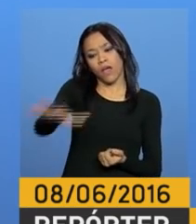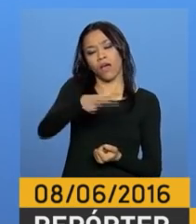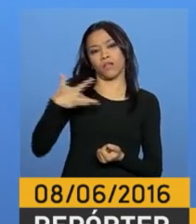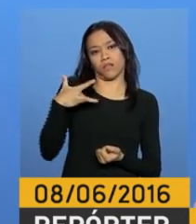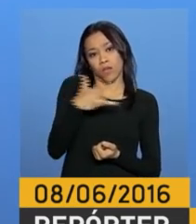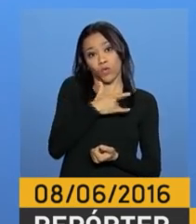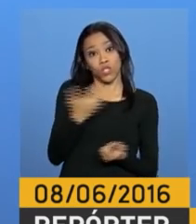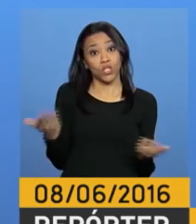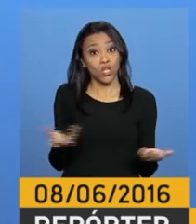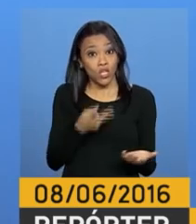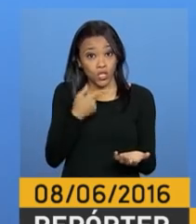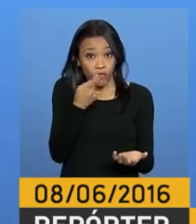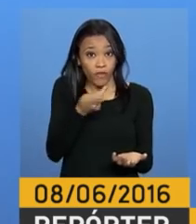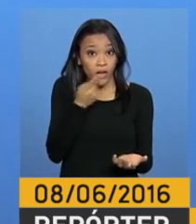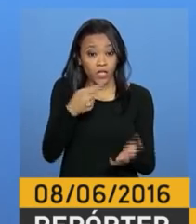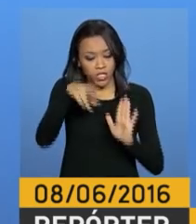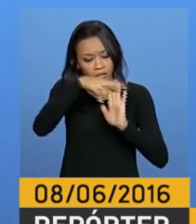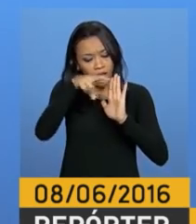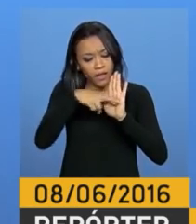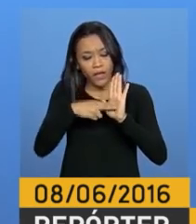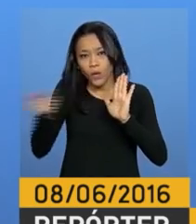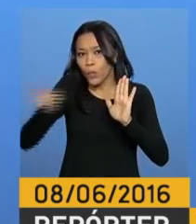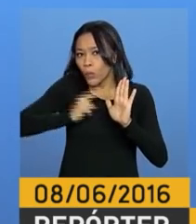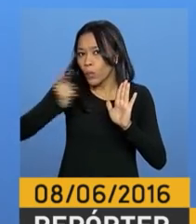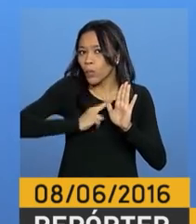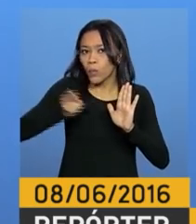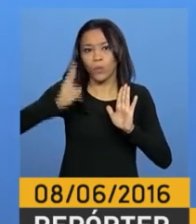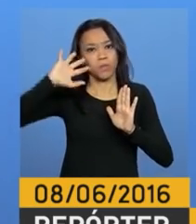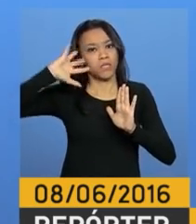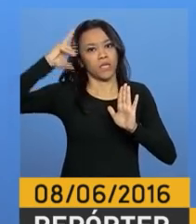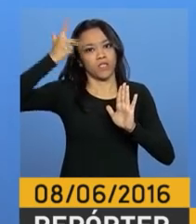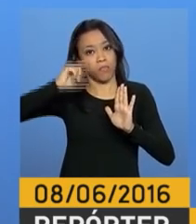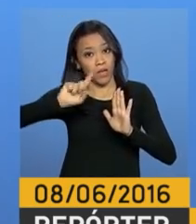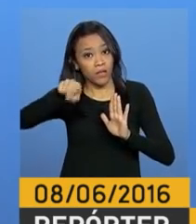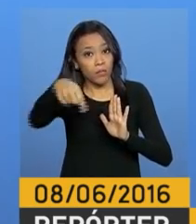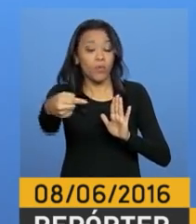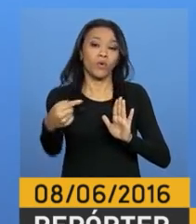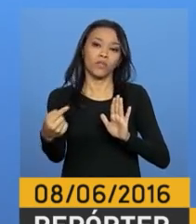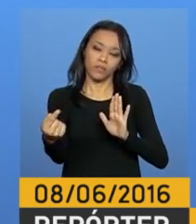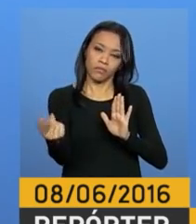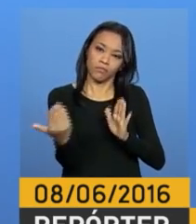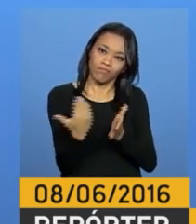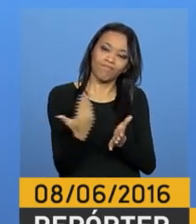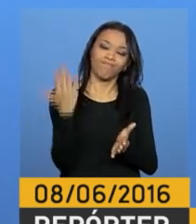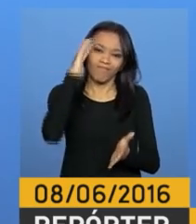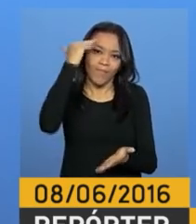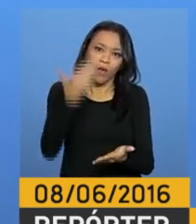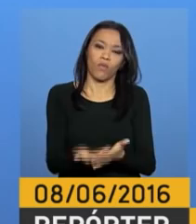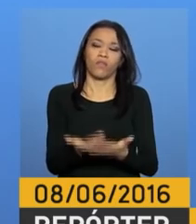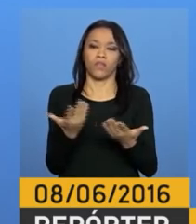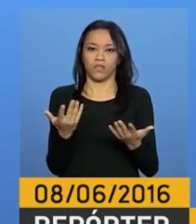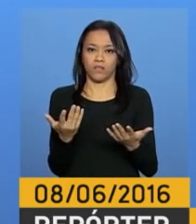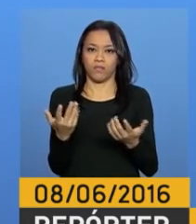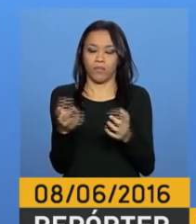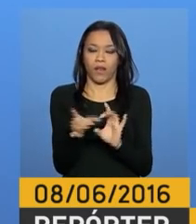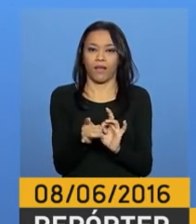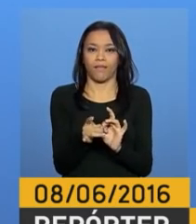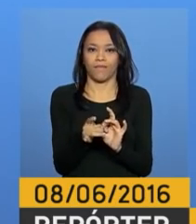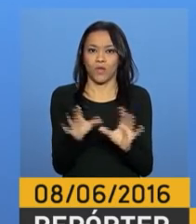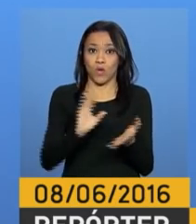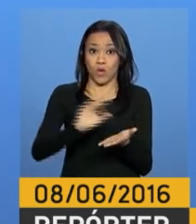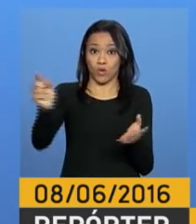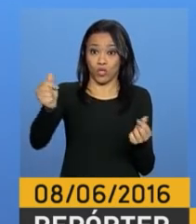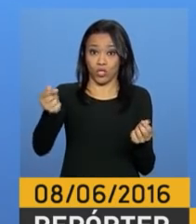emergenciais que possam recuperar a confiança necessária para destravar o investimento e quando se destrava o